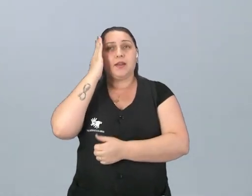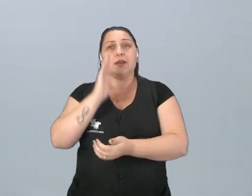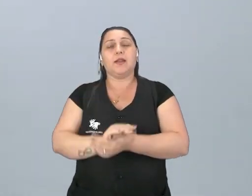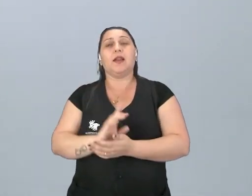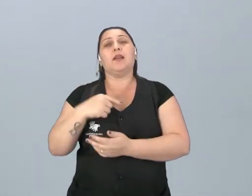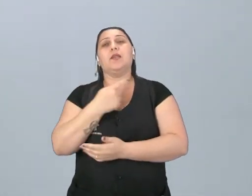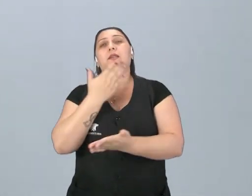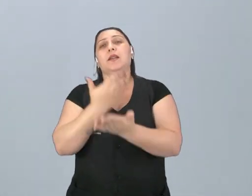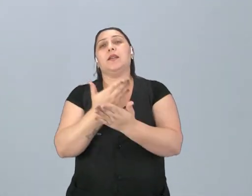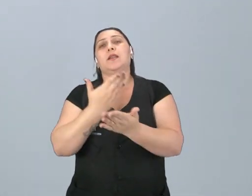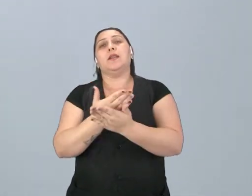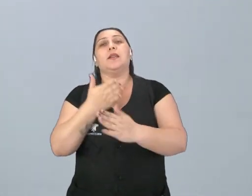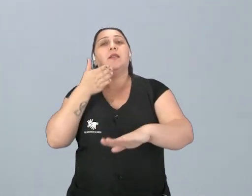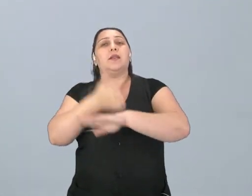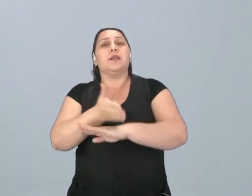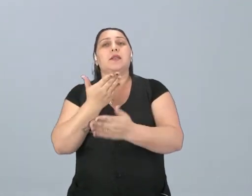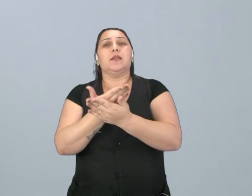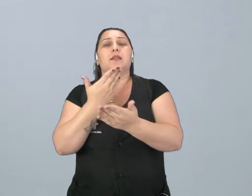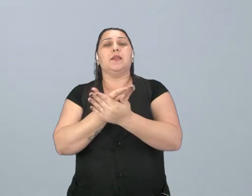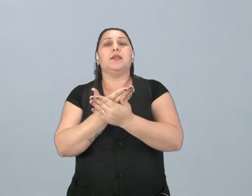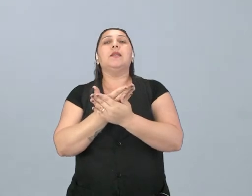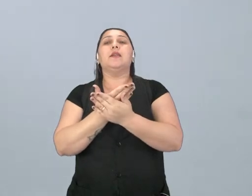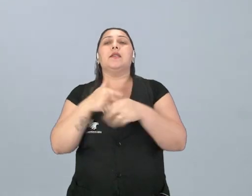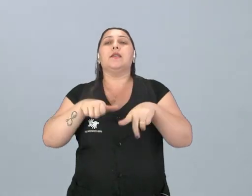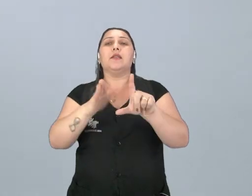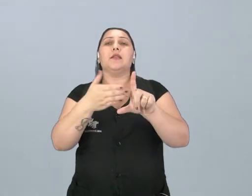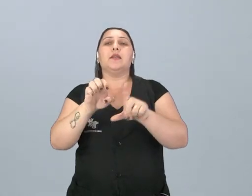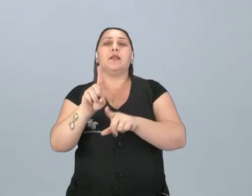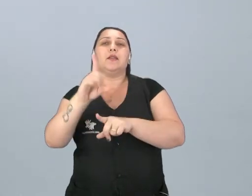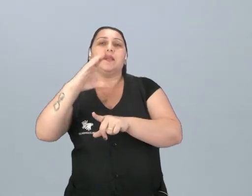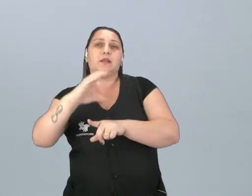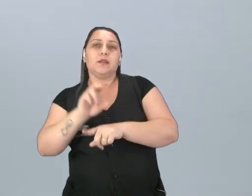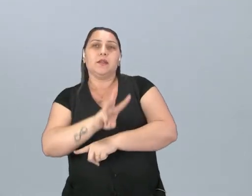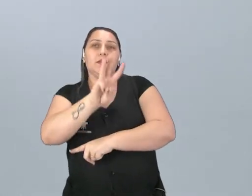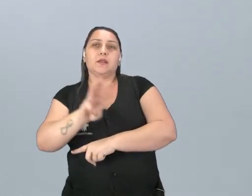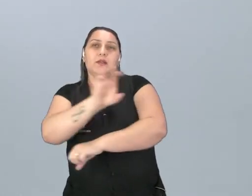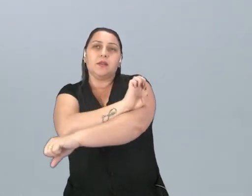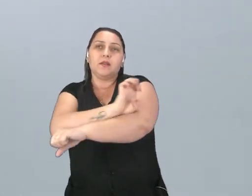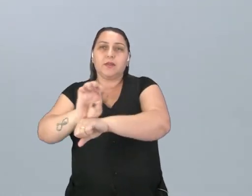a nossa aula. Para ter acesso a essa aula na íntegra, acesse a plataforma do Eduque